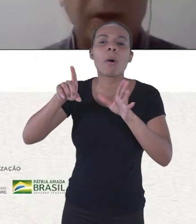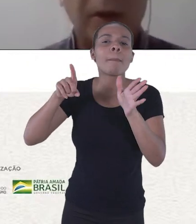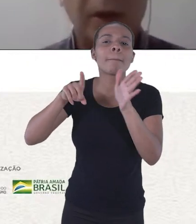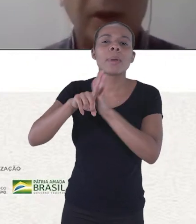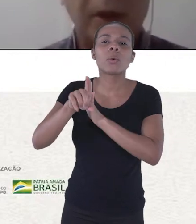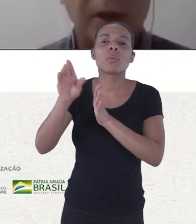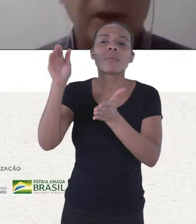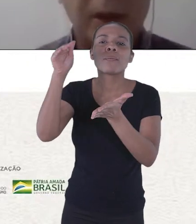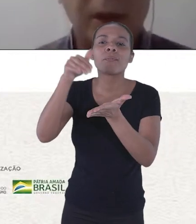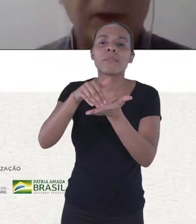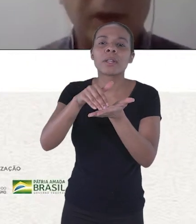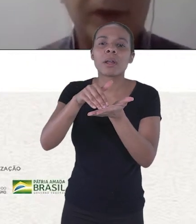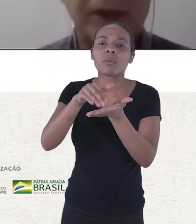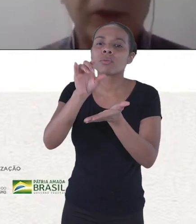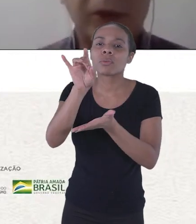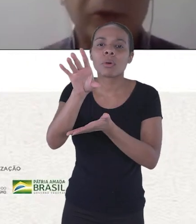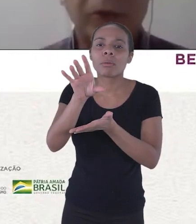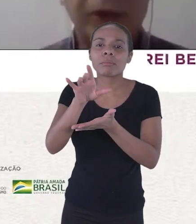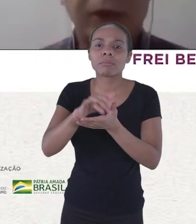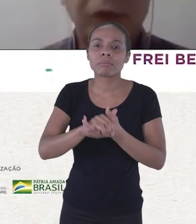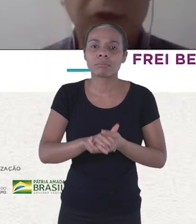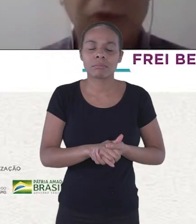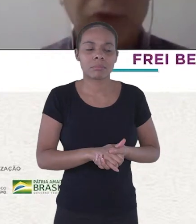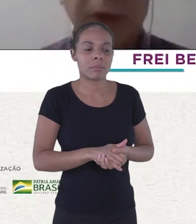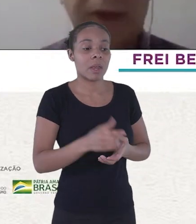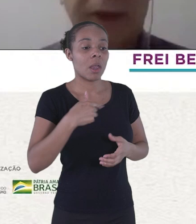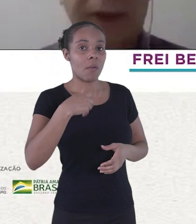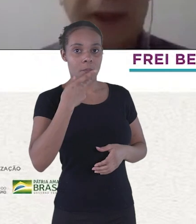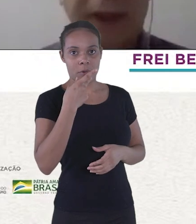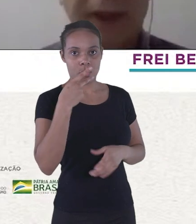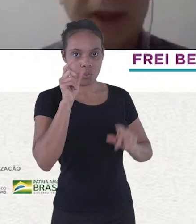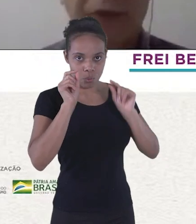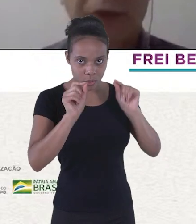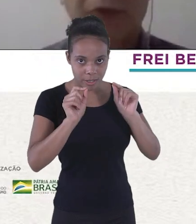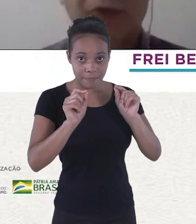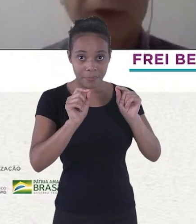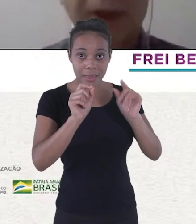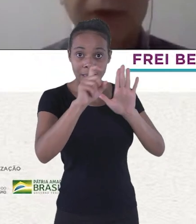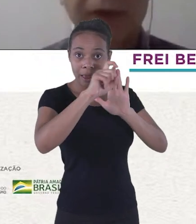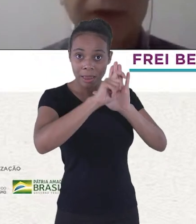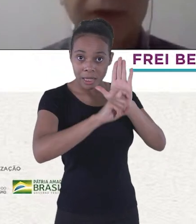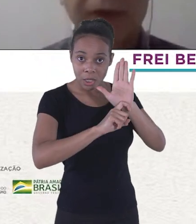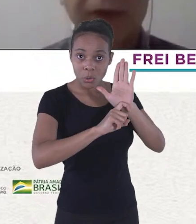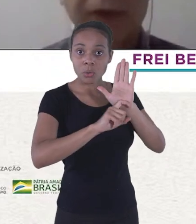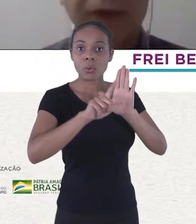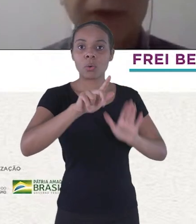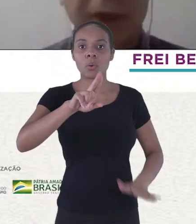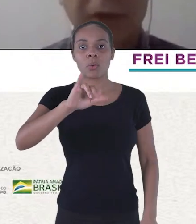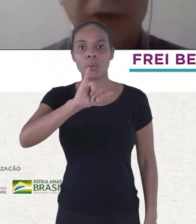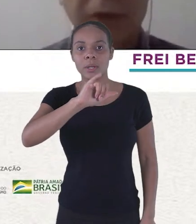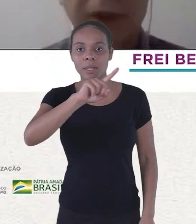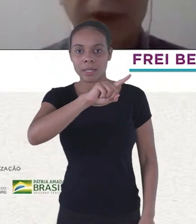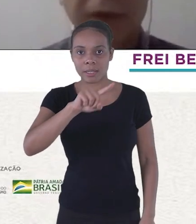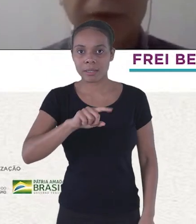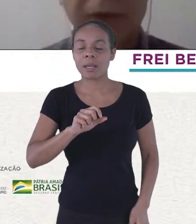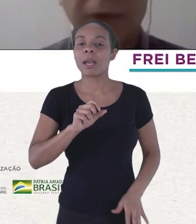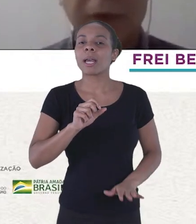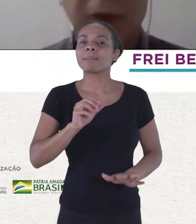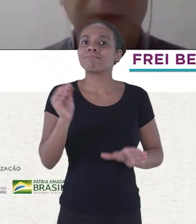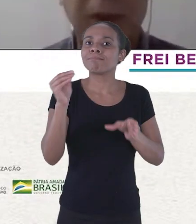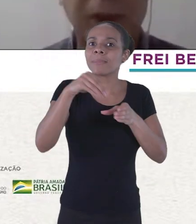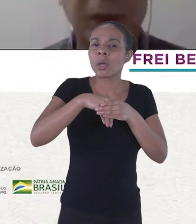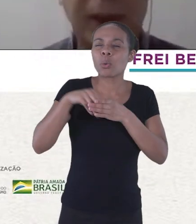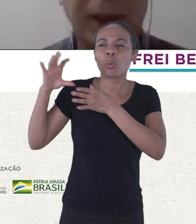do século XX, o que que Eu quer estava dizer? dizendo que o texto do Luiz está dentro de um contexto muito forte, que é o